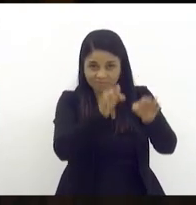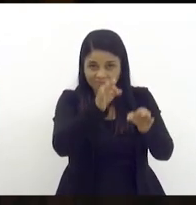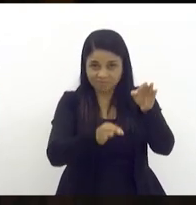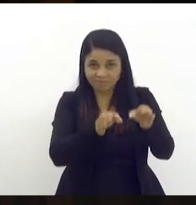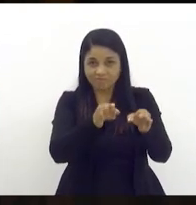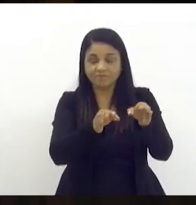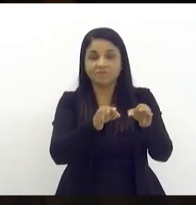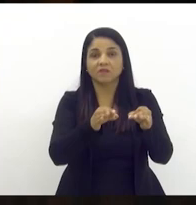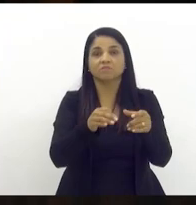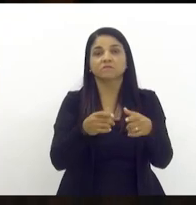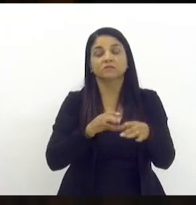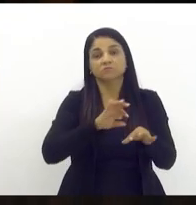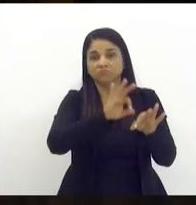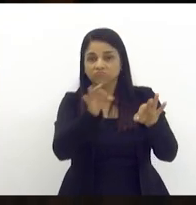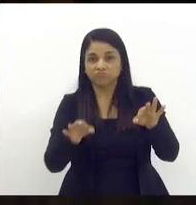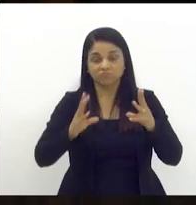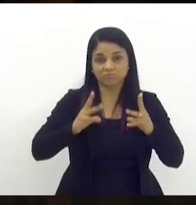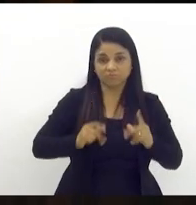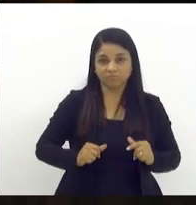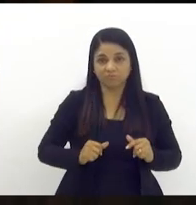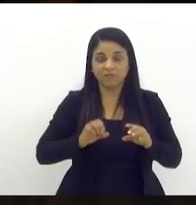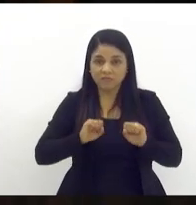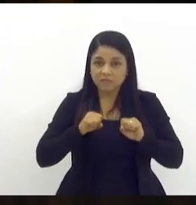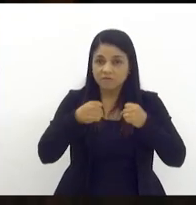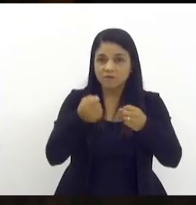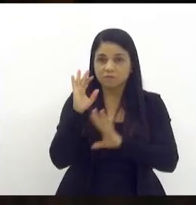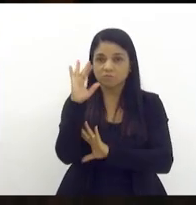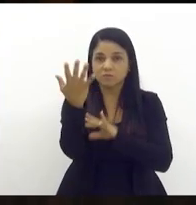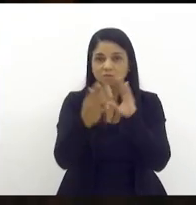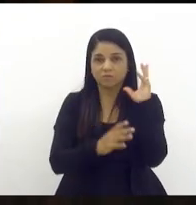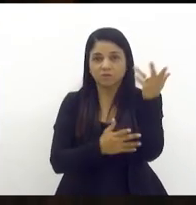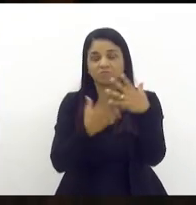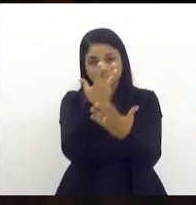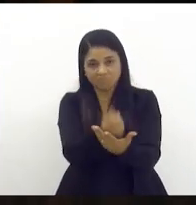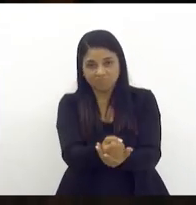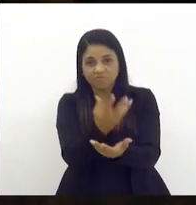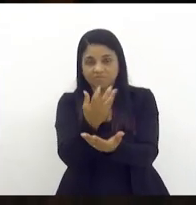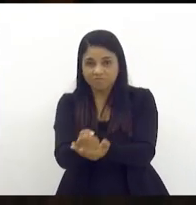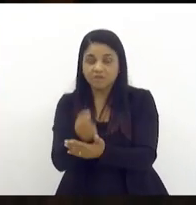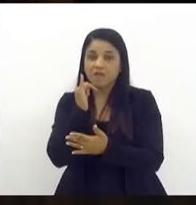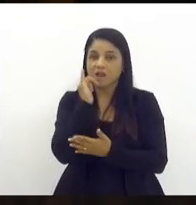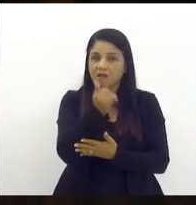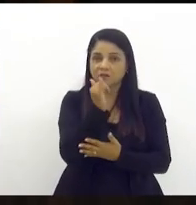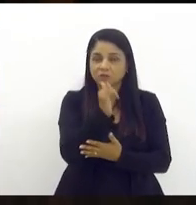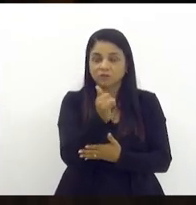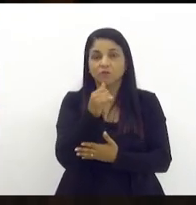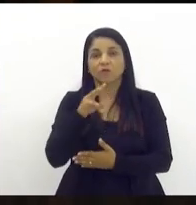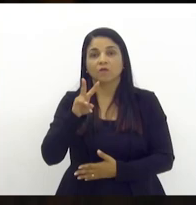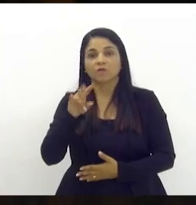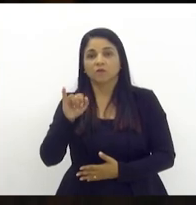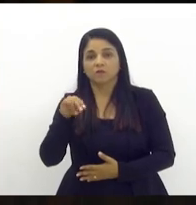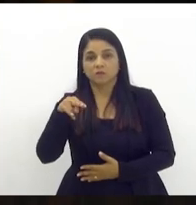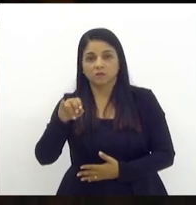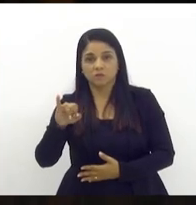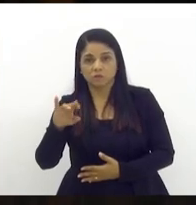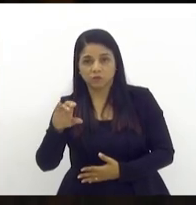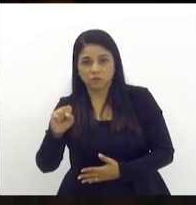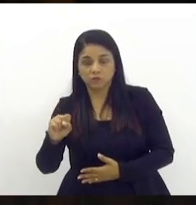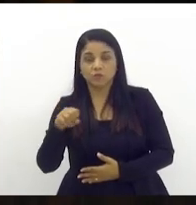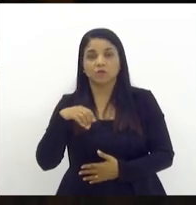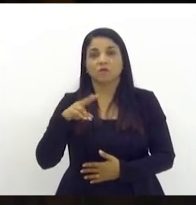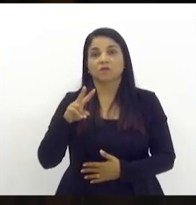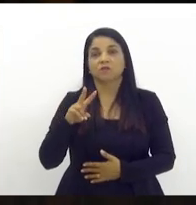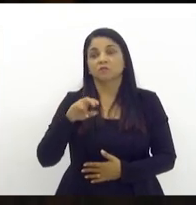de Saneamento Ambiental favorável, de Defesa do Meio Ambiente favorável. Relatores, deputados Vinícius Cozolino, Jari